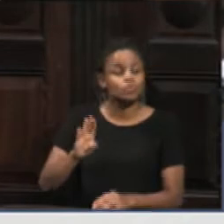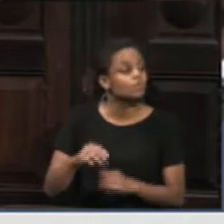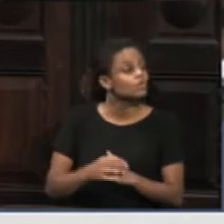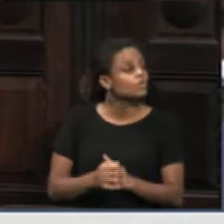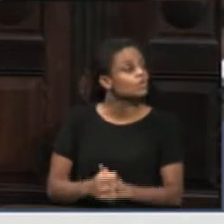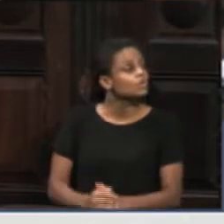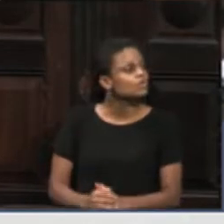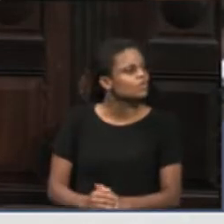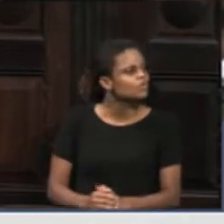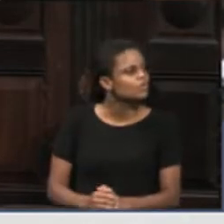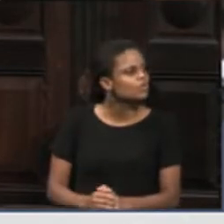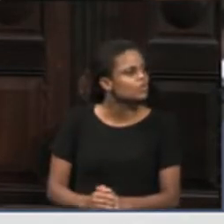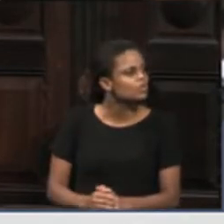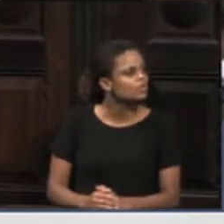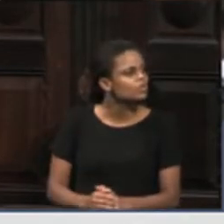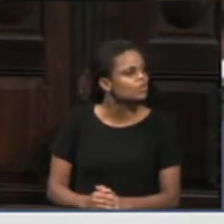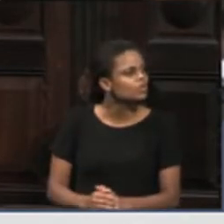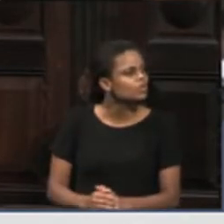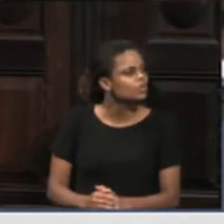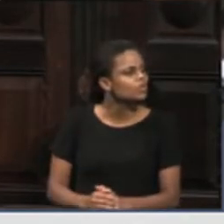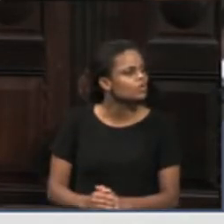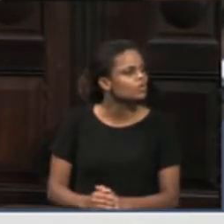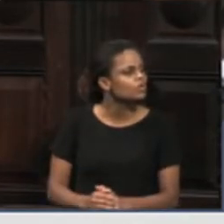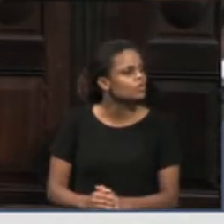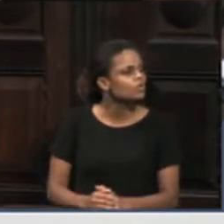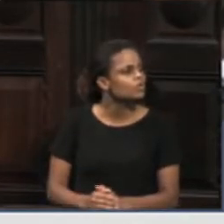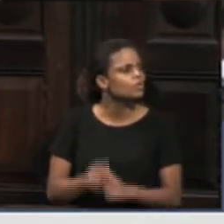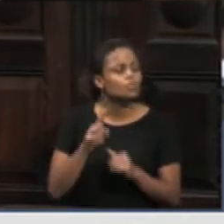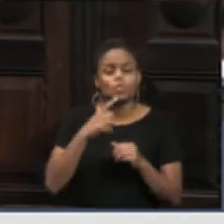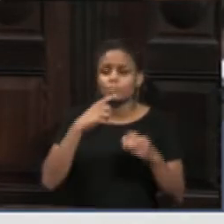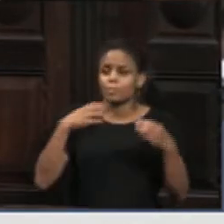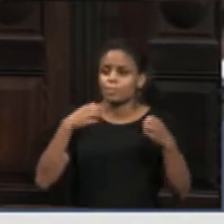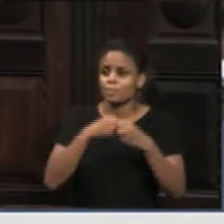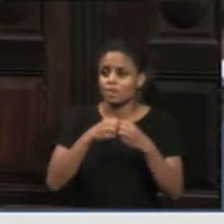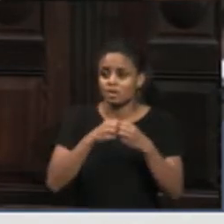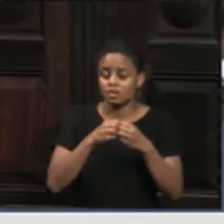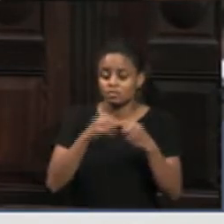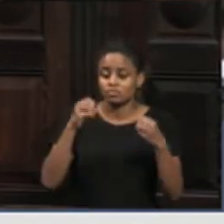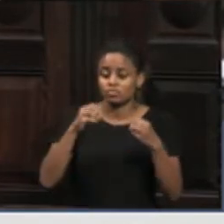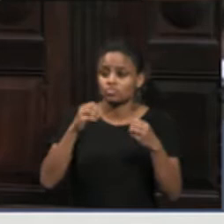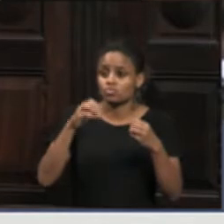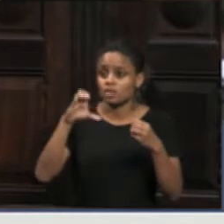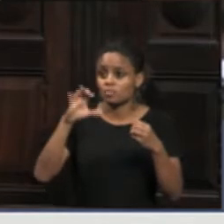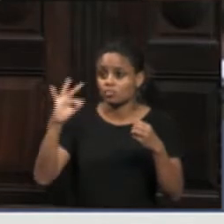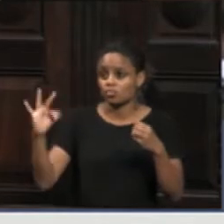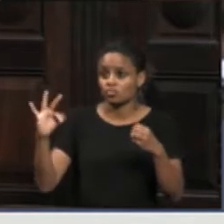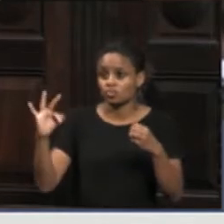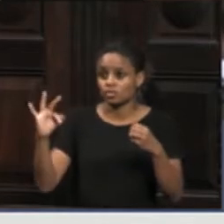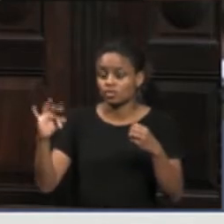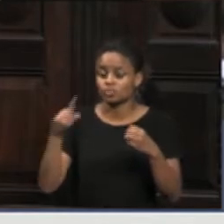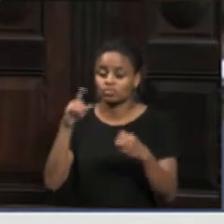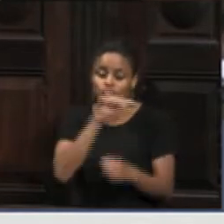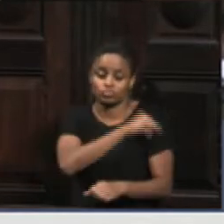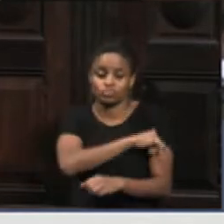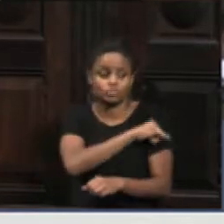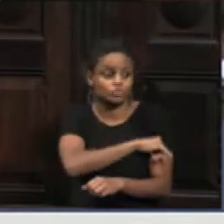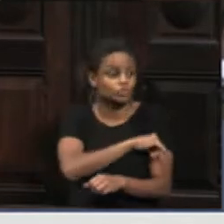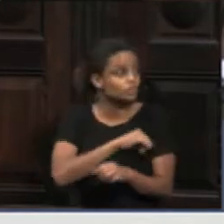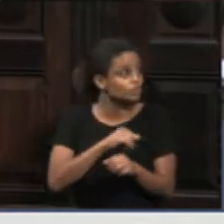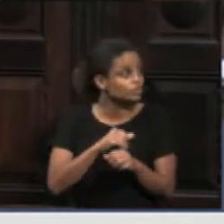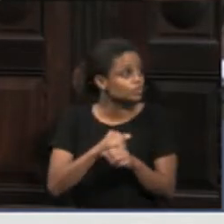Botafogo, Tamoio, 2º distrito da cidade de Cabo Frio, Rio de Janeiro, e da outras providências. Parecer da Comissão